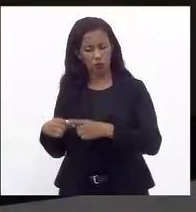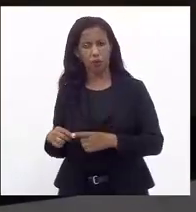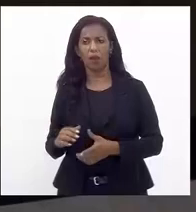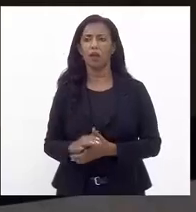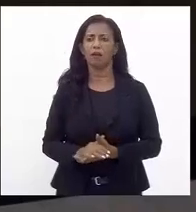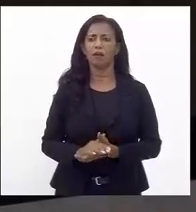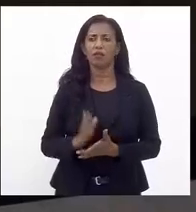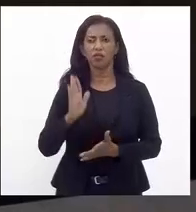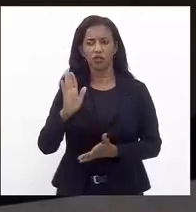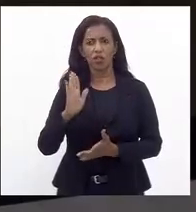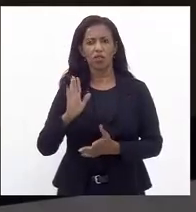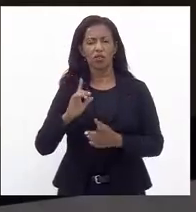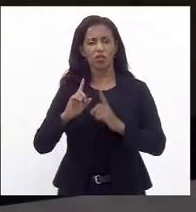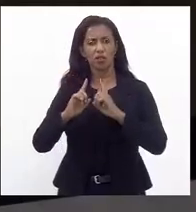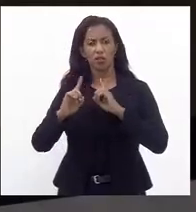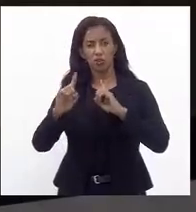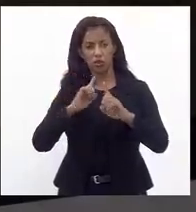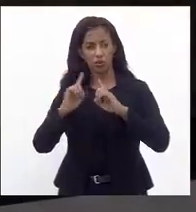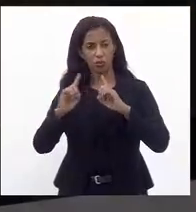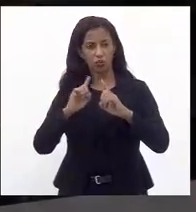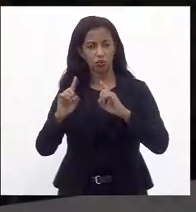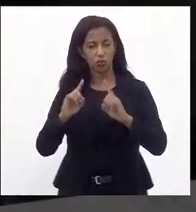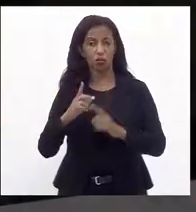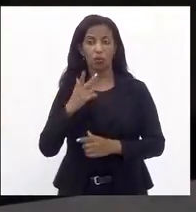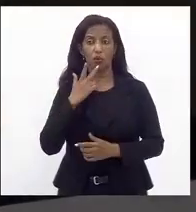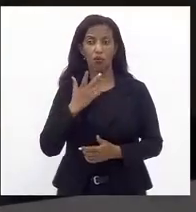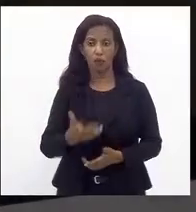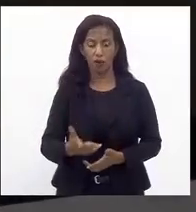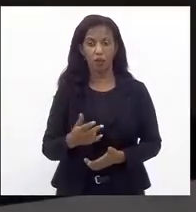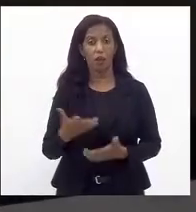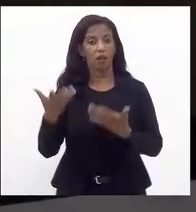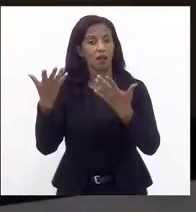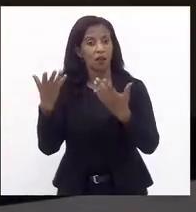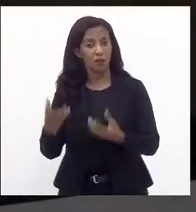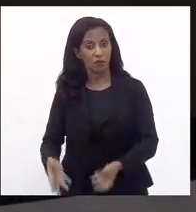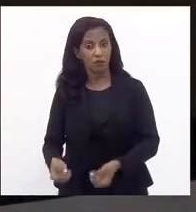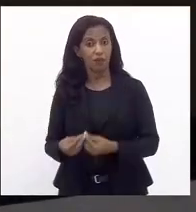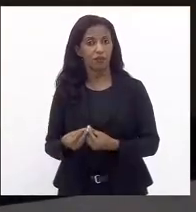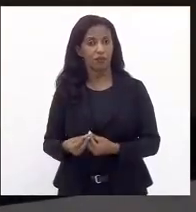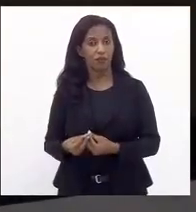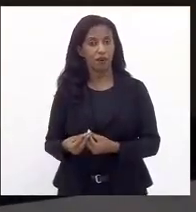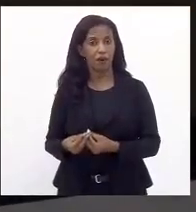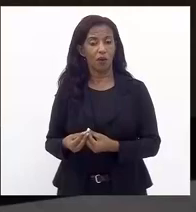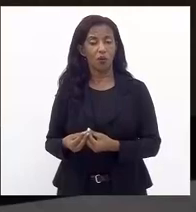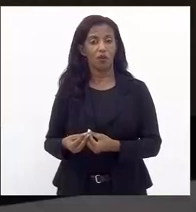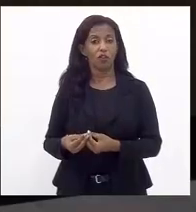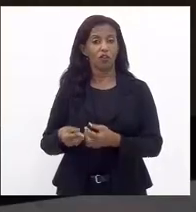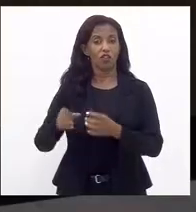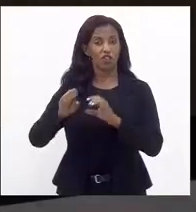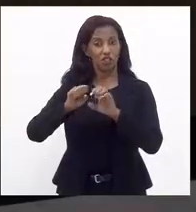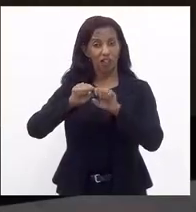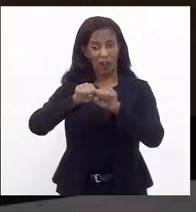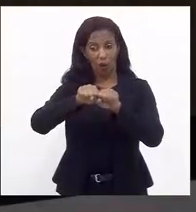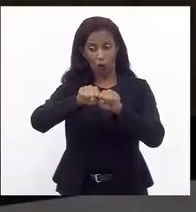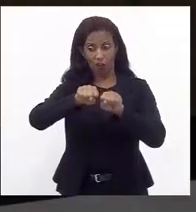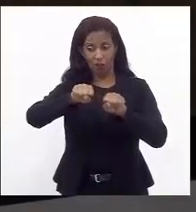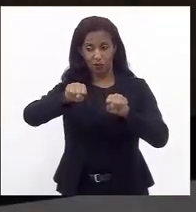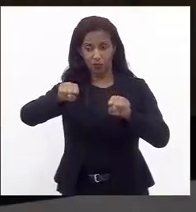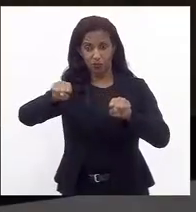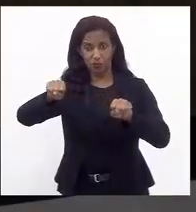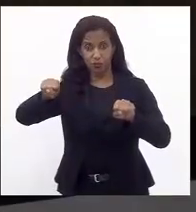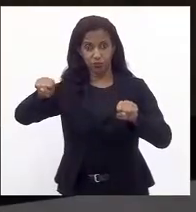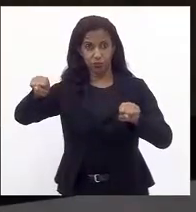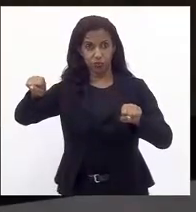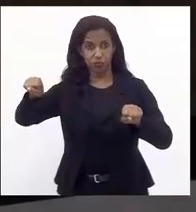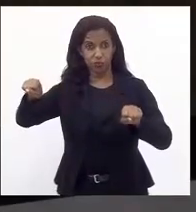atrás e algumas coisas que a gente já havia discutido no colégio de líderes eu falei vamos gastar tanto acorda vamos gastar